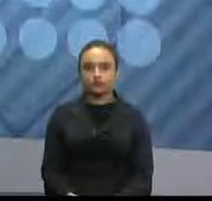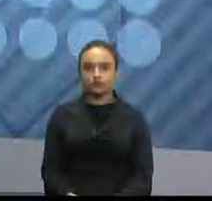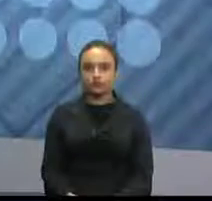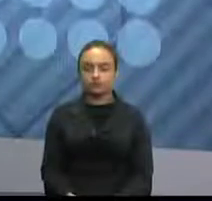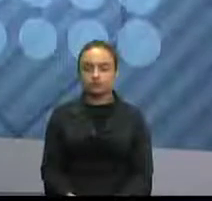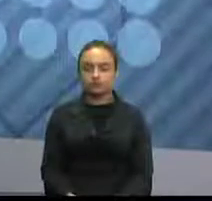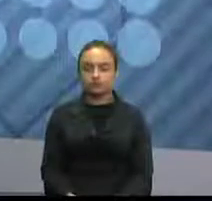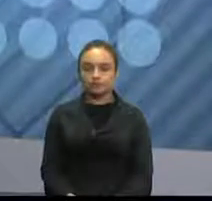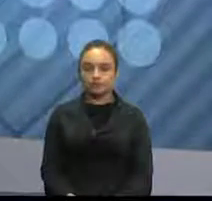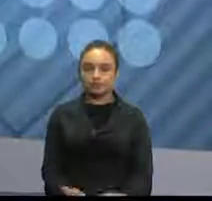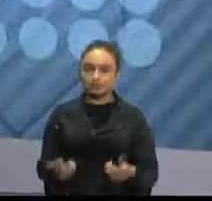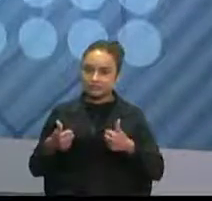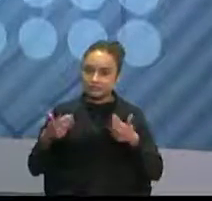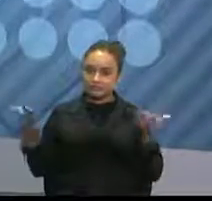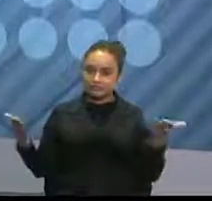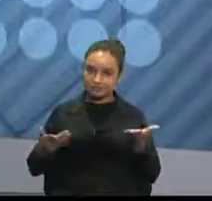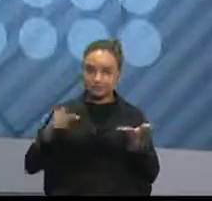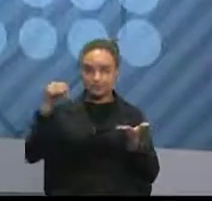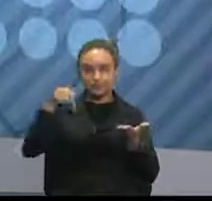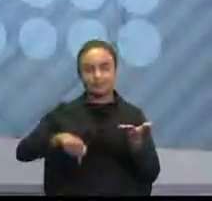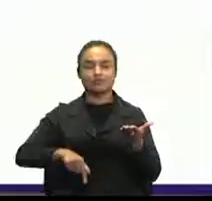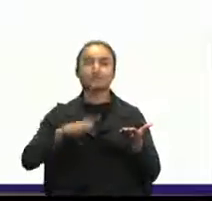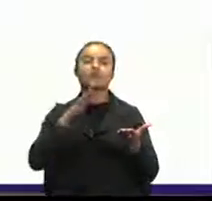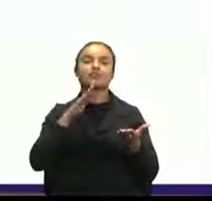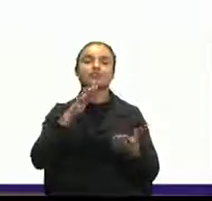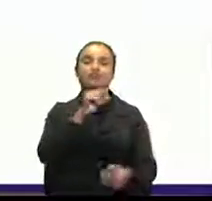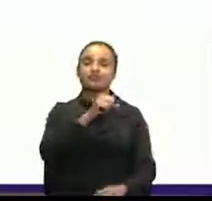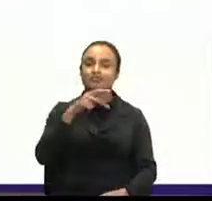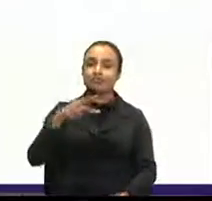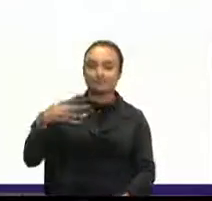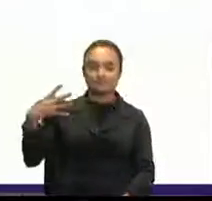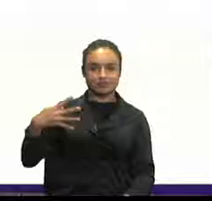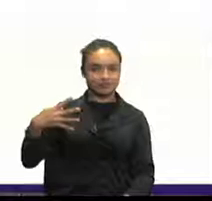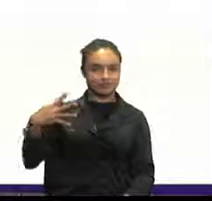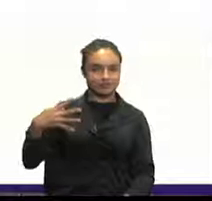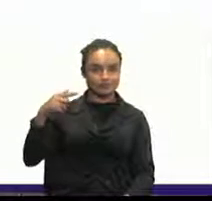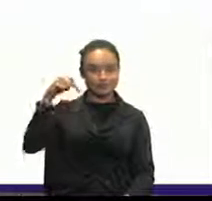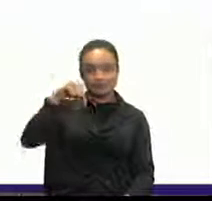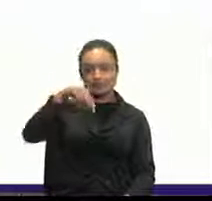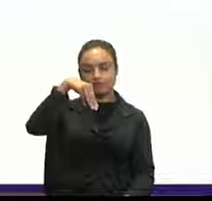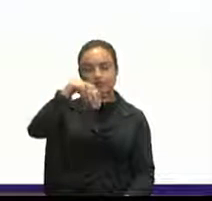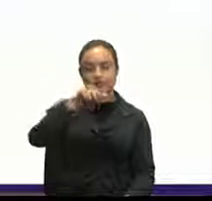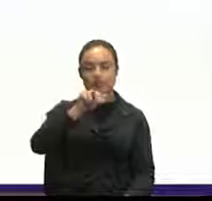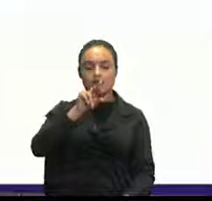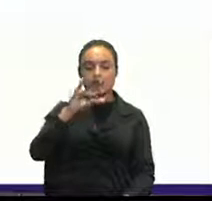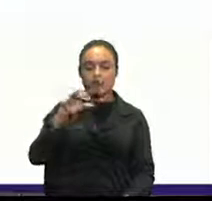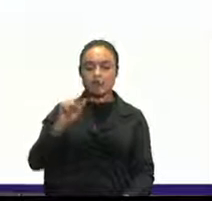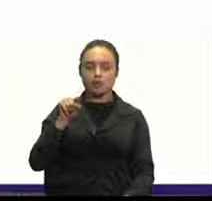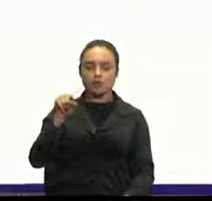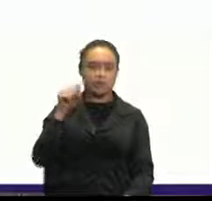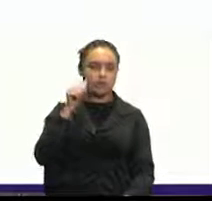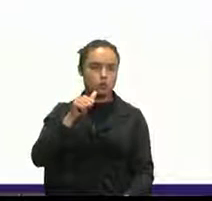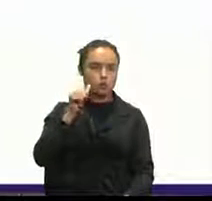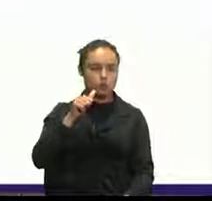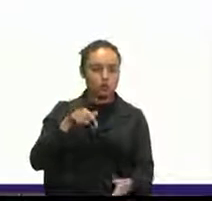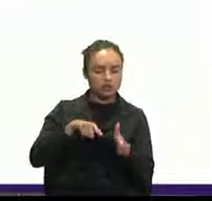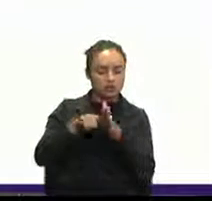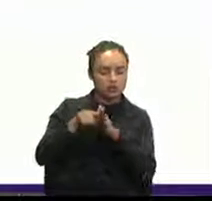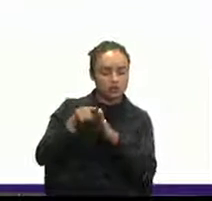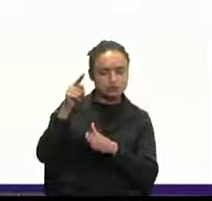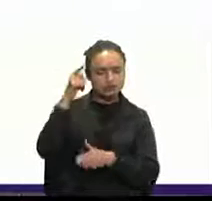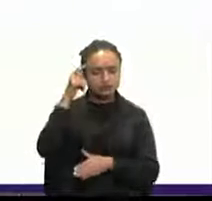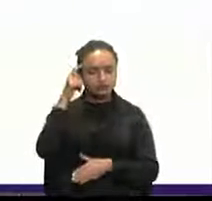muito bem vamos ao quadro conhecer a quarta situação problema mas uma mulher questionador agora quer que é